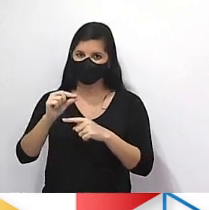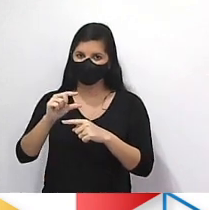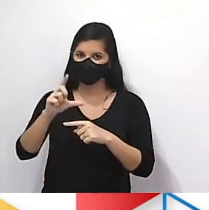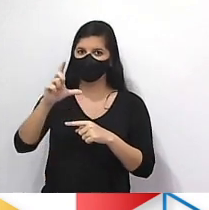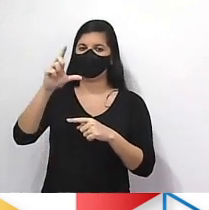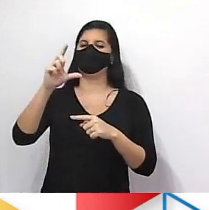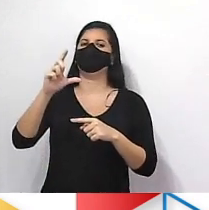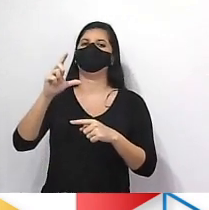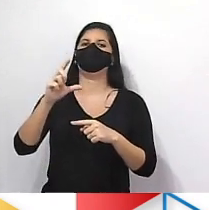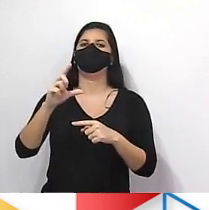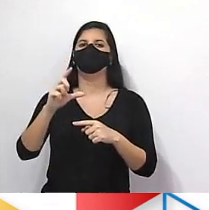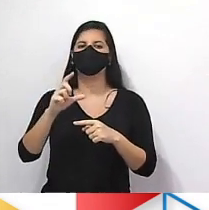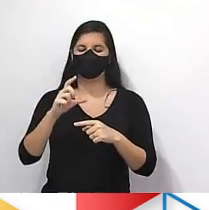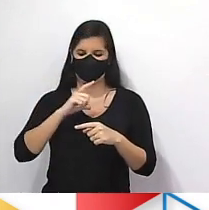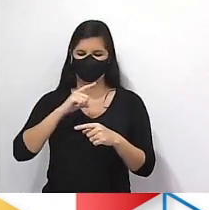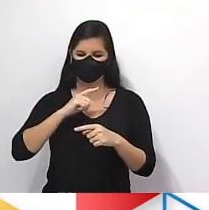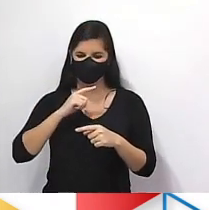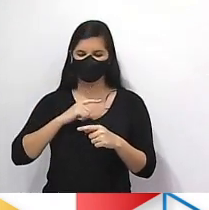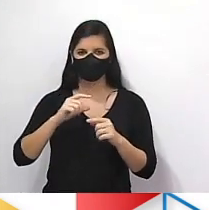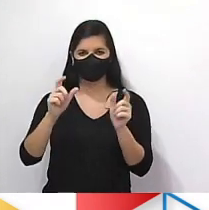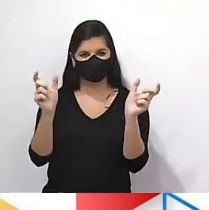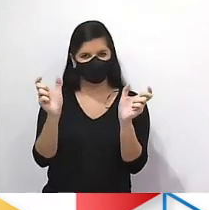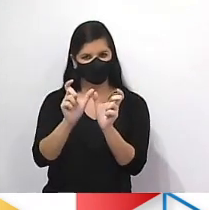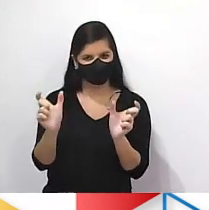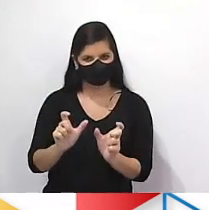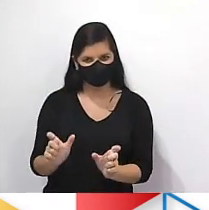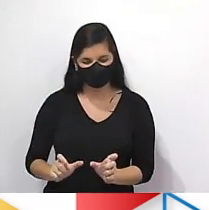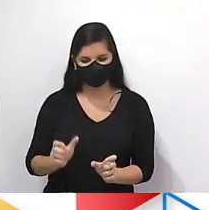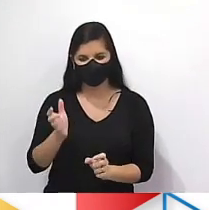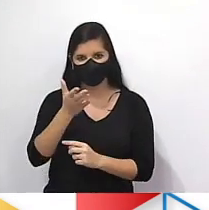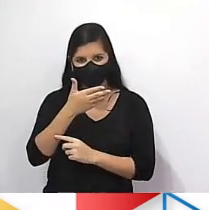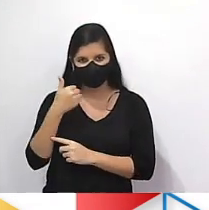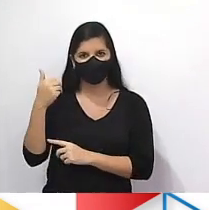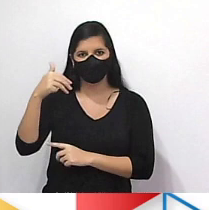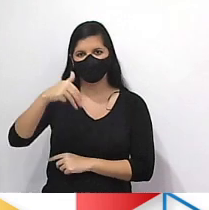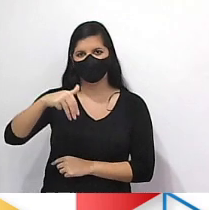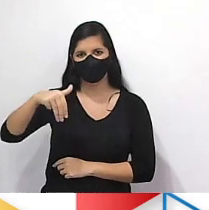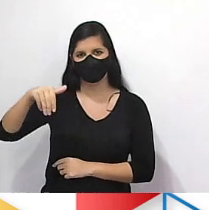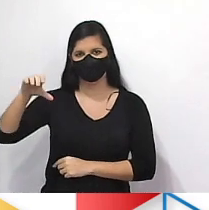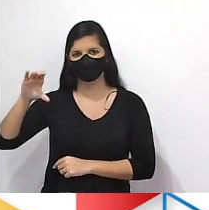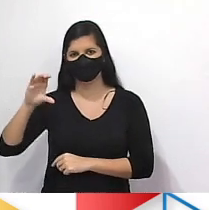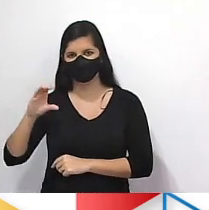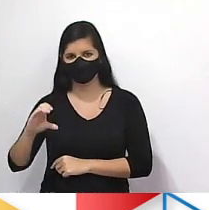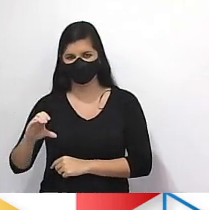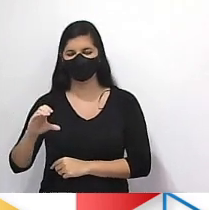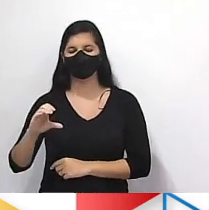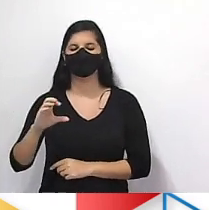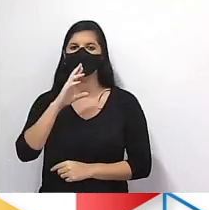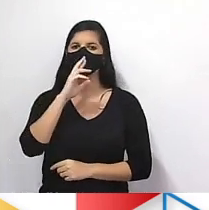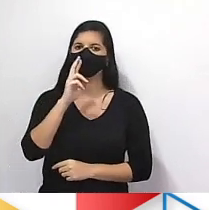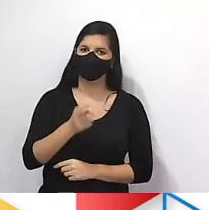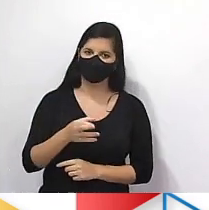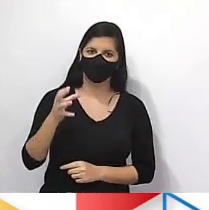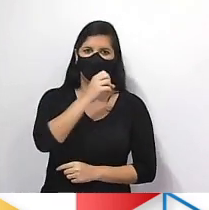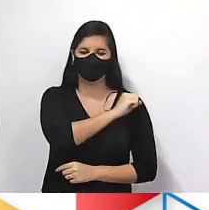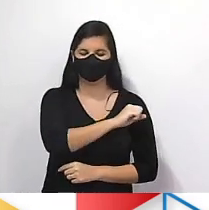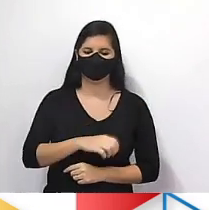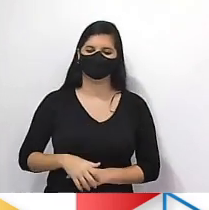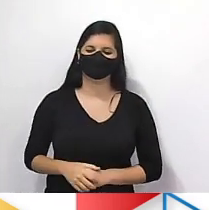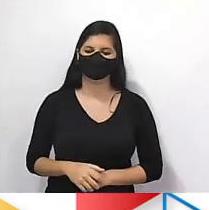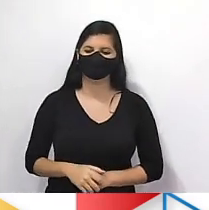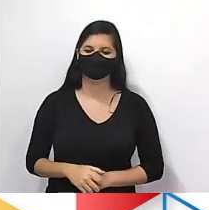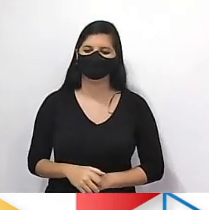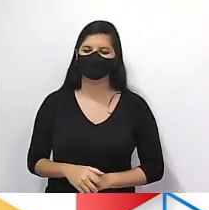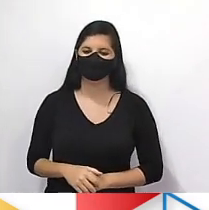muito grande, tá envolvida numa expressão, é melhor tirar o MMC, porque aí você já faz uma coisa muito mais rápido, tá bom?